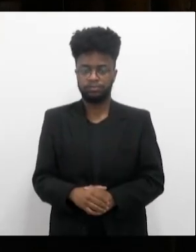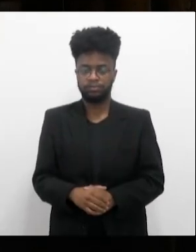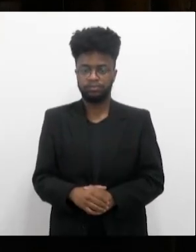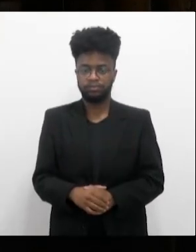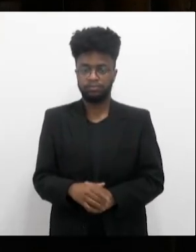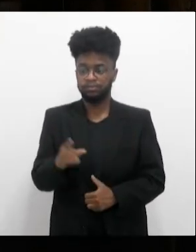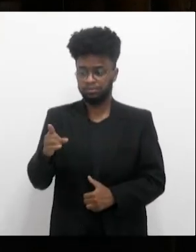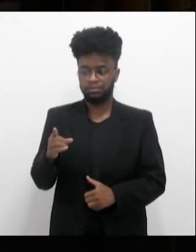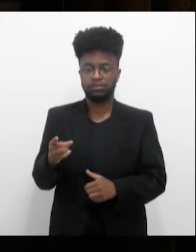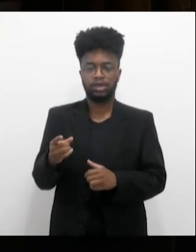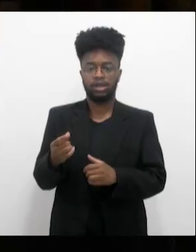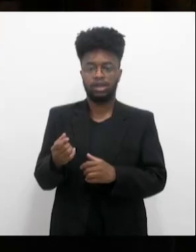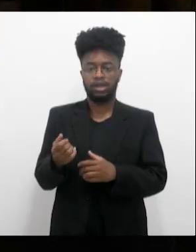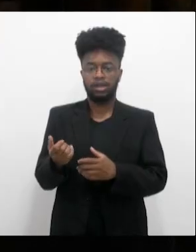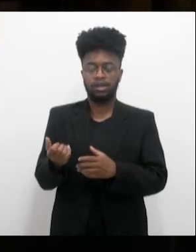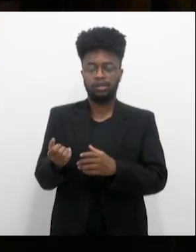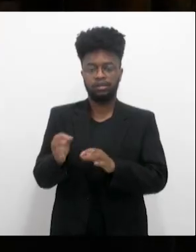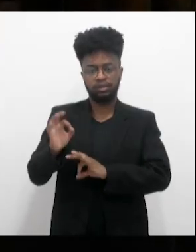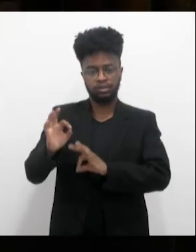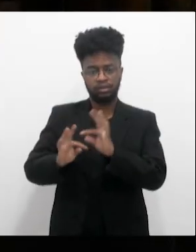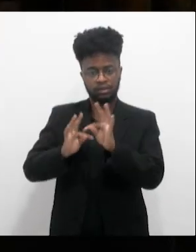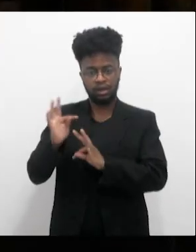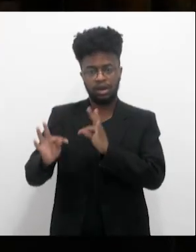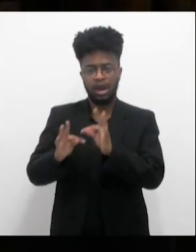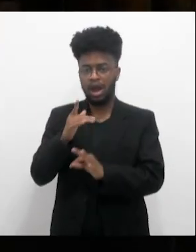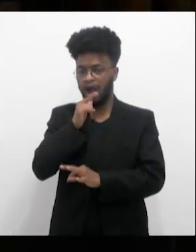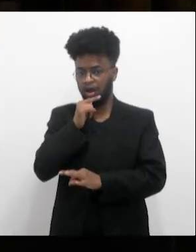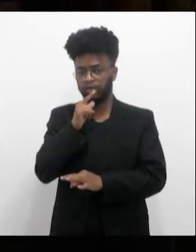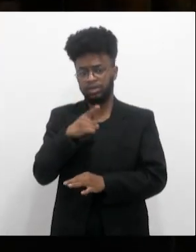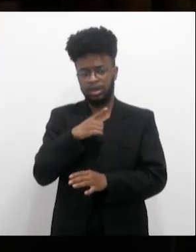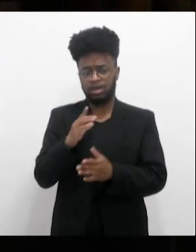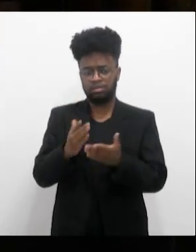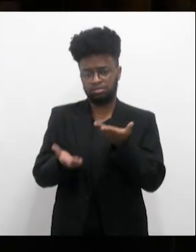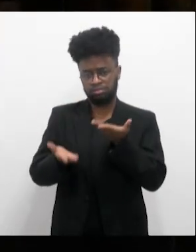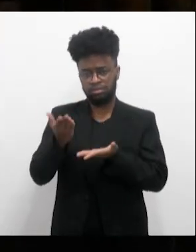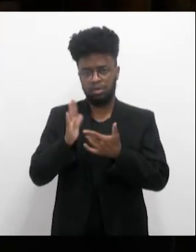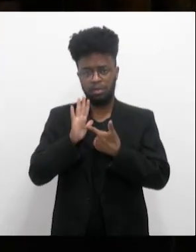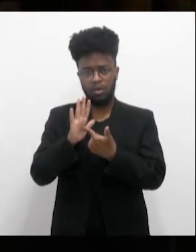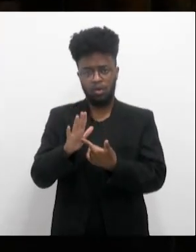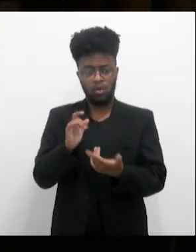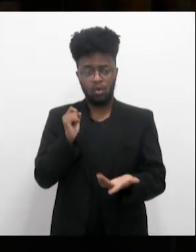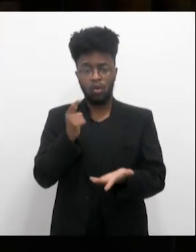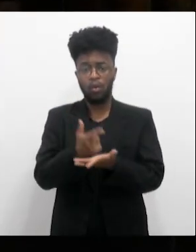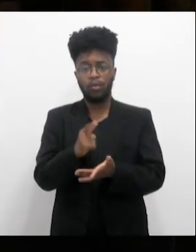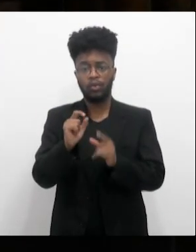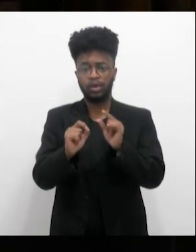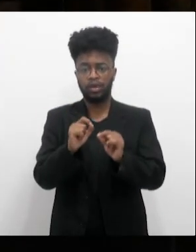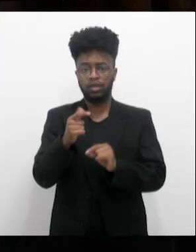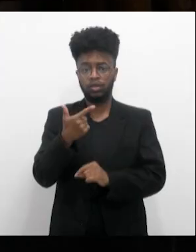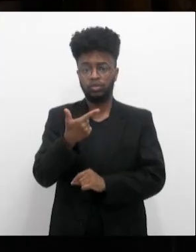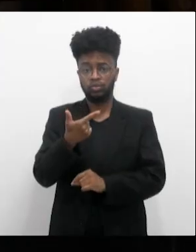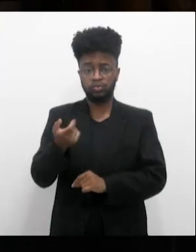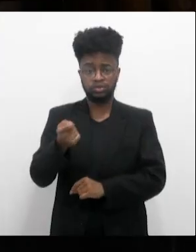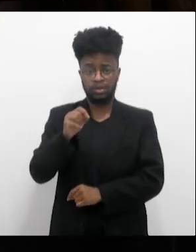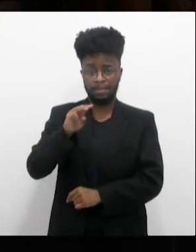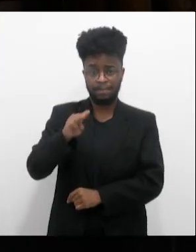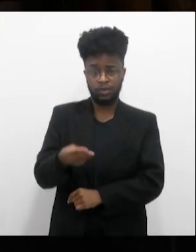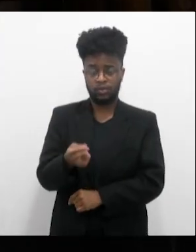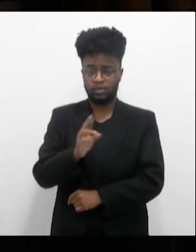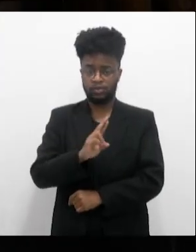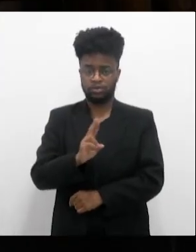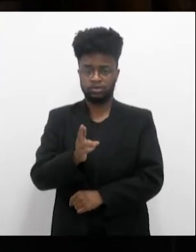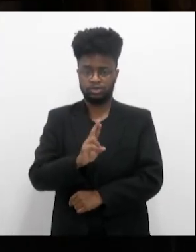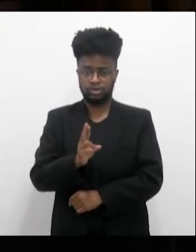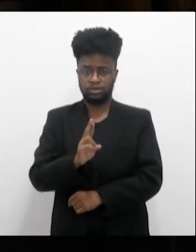produtora de água, está lá no balanço, é só entrar no balanço, comprou 200 milhões de